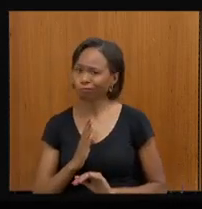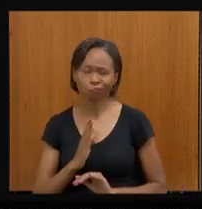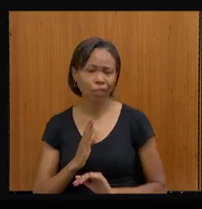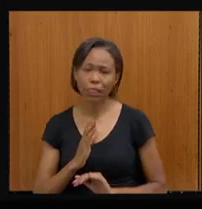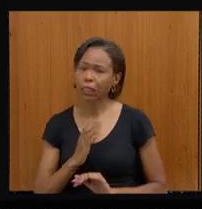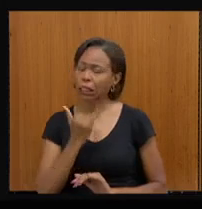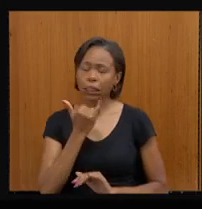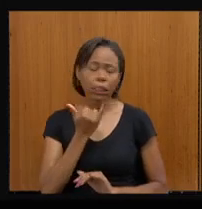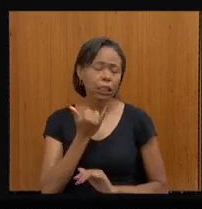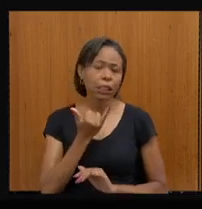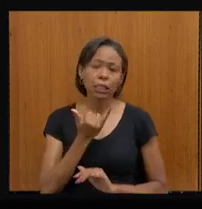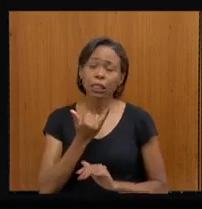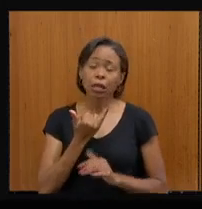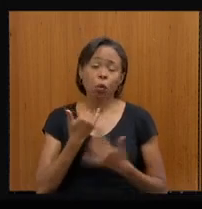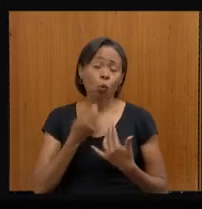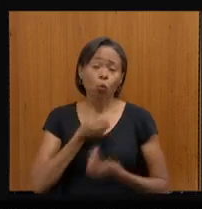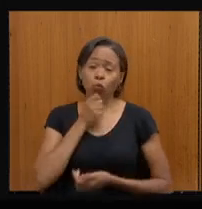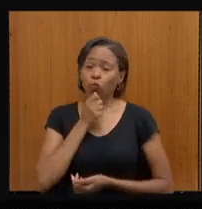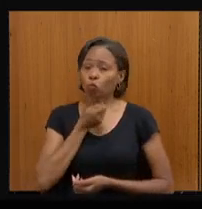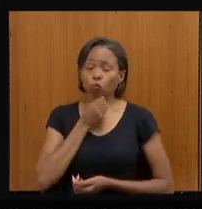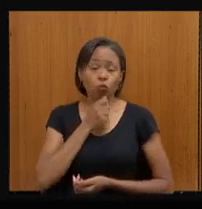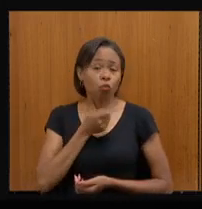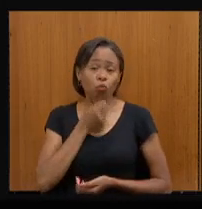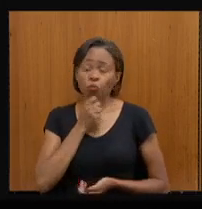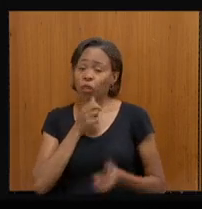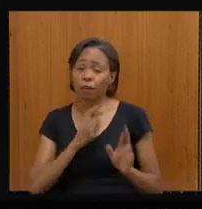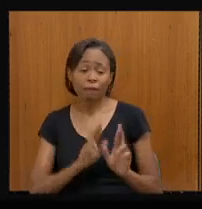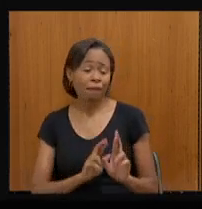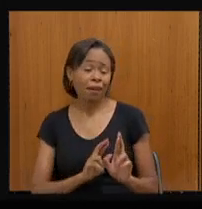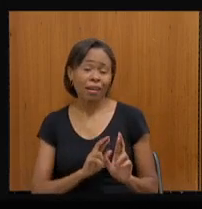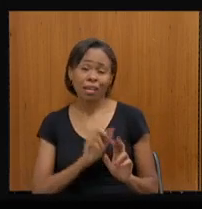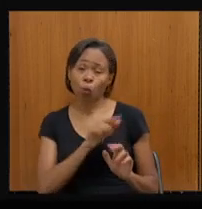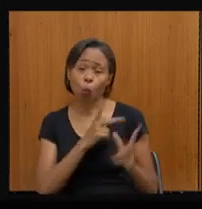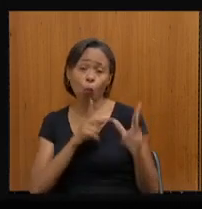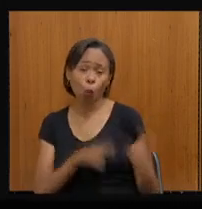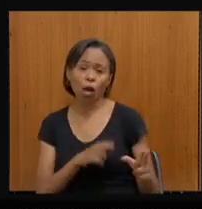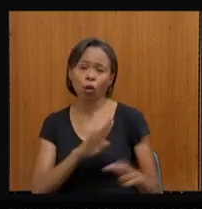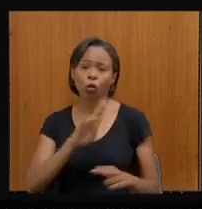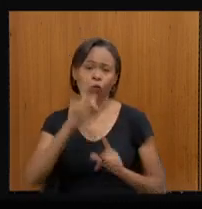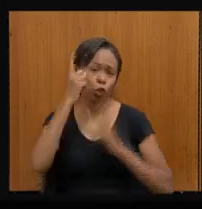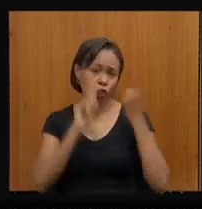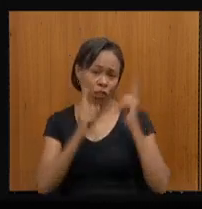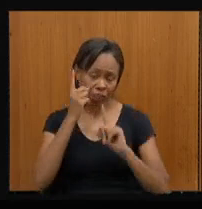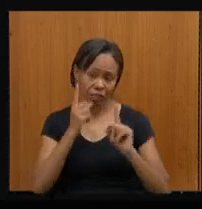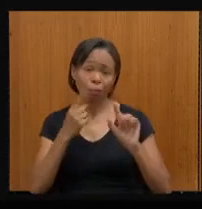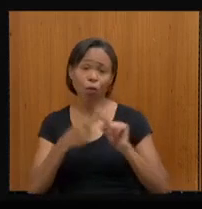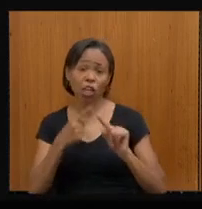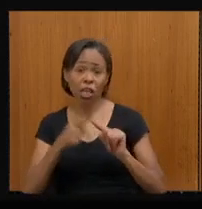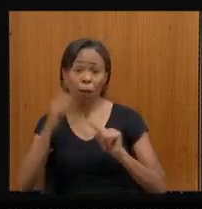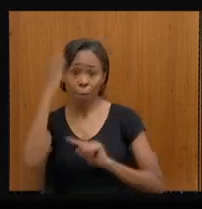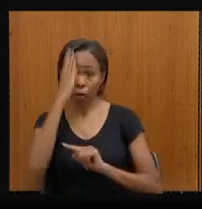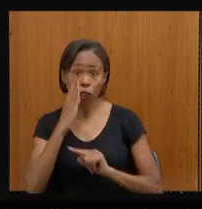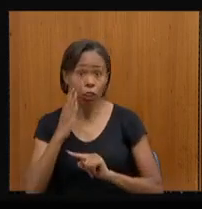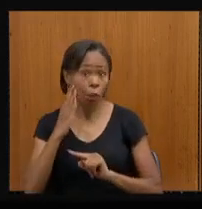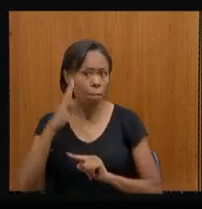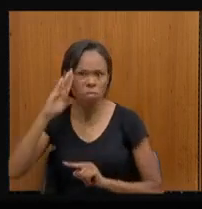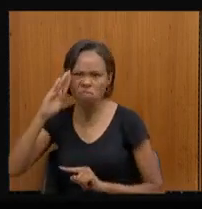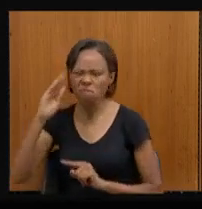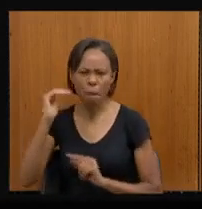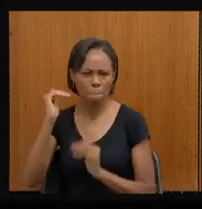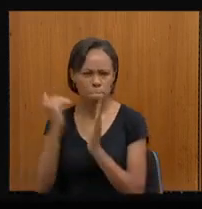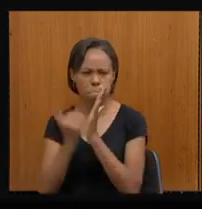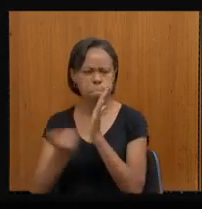da capacidade é que o prazo que eu cochilo poderia realmente é um produzir gostamos muito mais capacidade de fazer isso só de